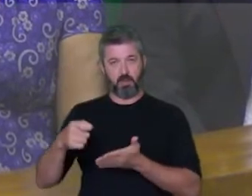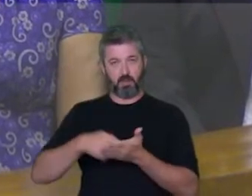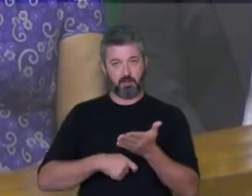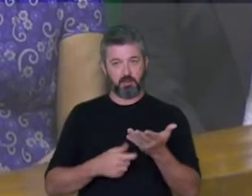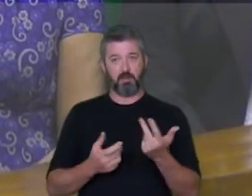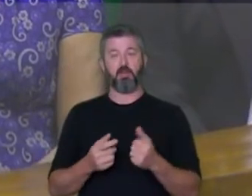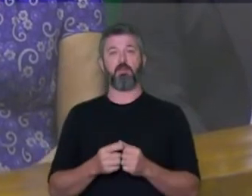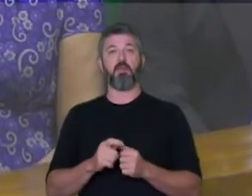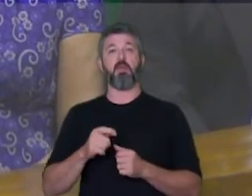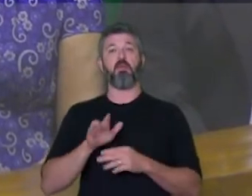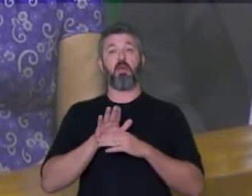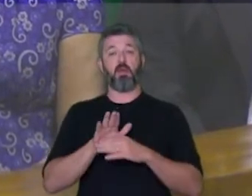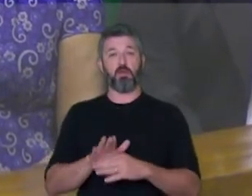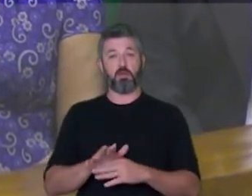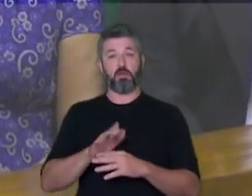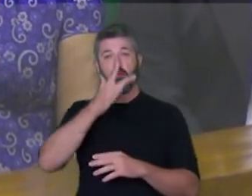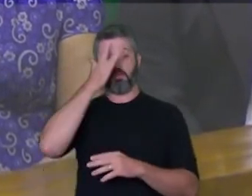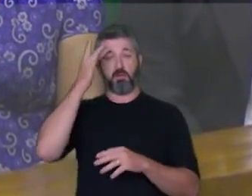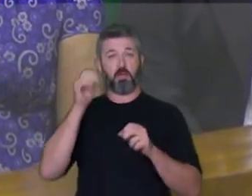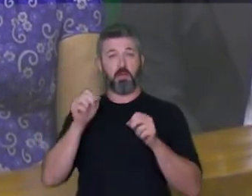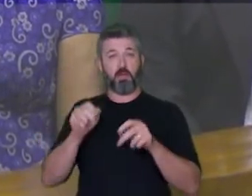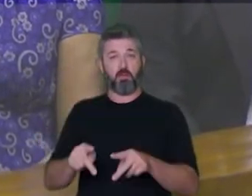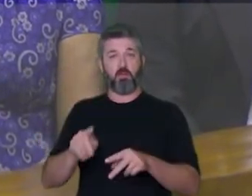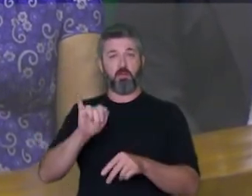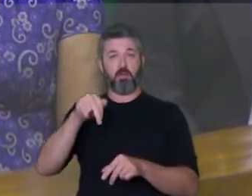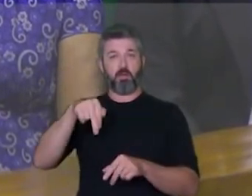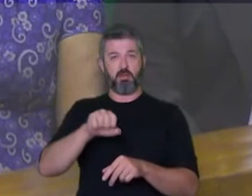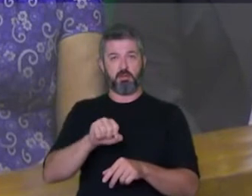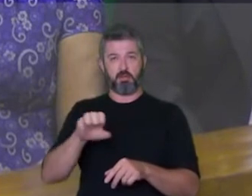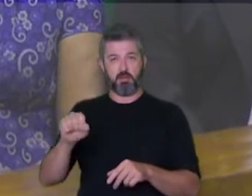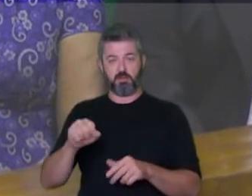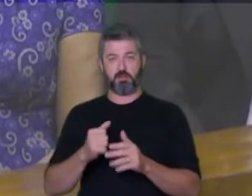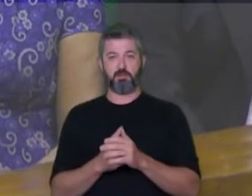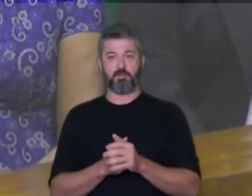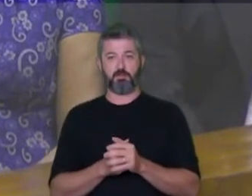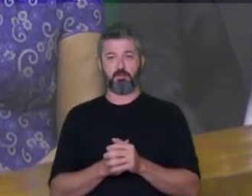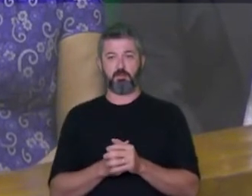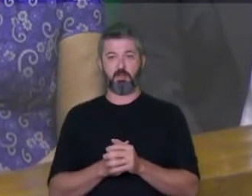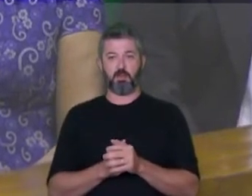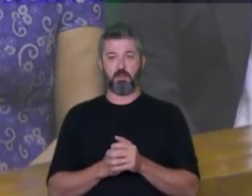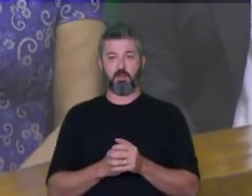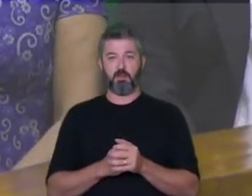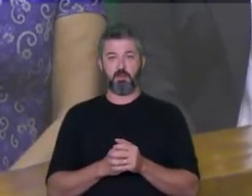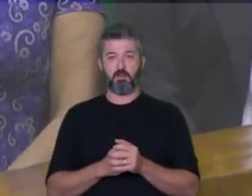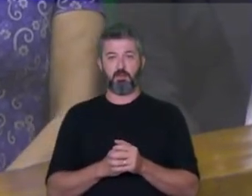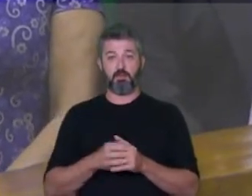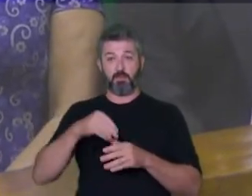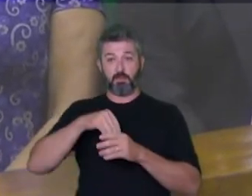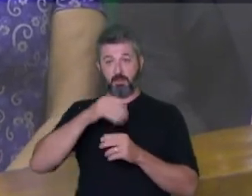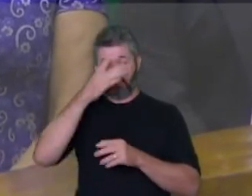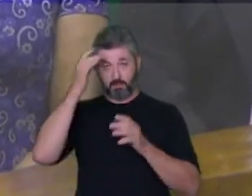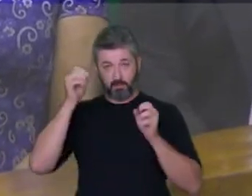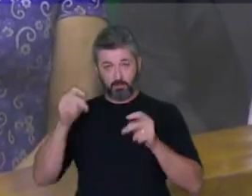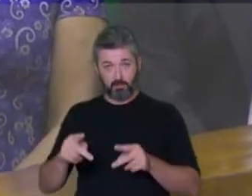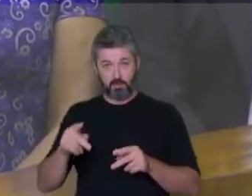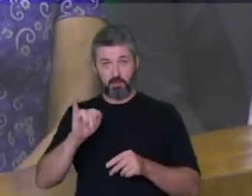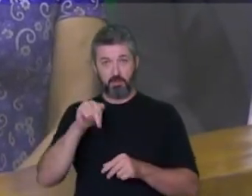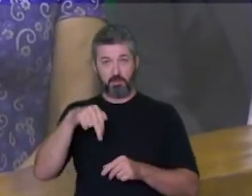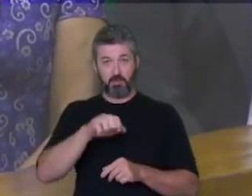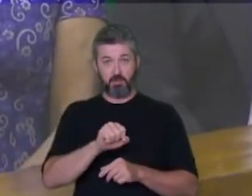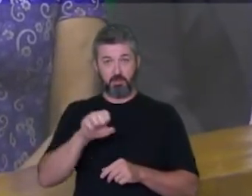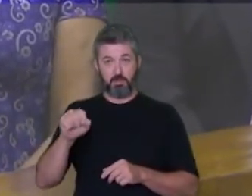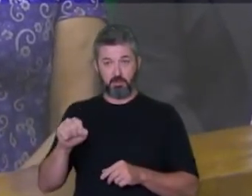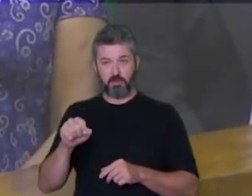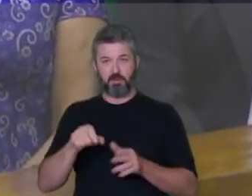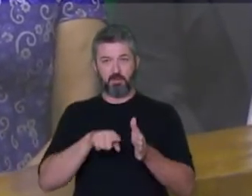vai beneficiar diretamente o aposentado do INSS. Dentro do nosso quadro de aposentados do INSS,